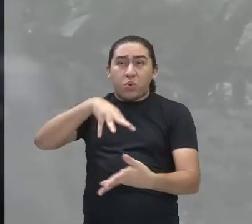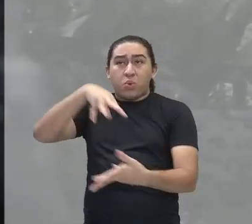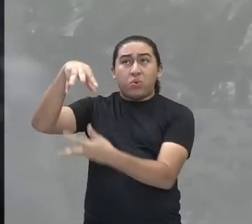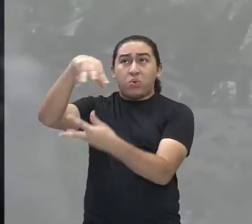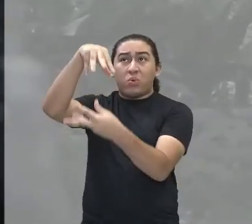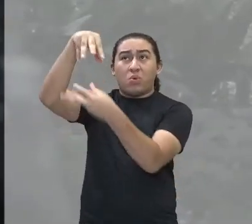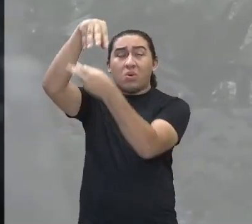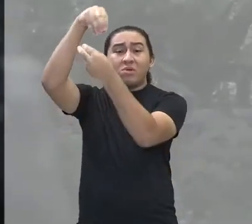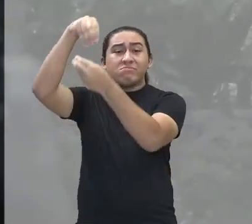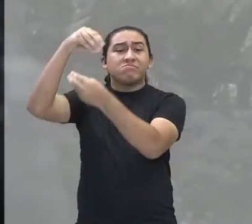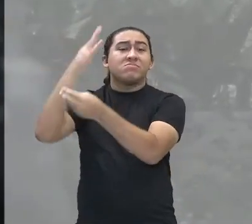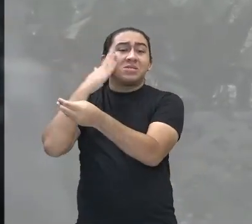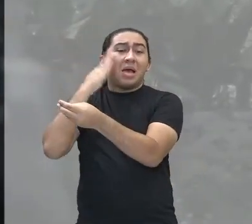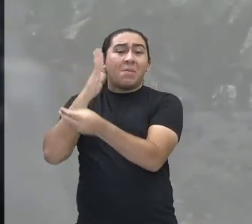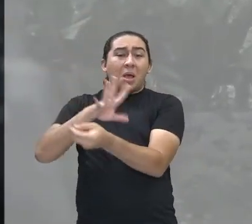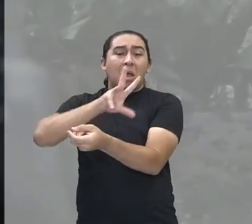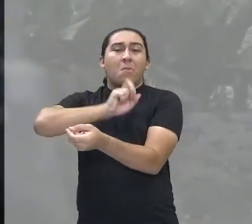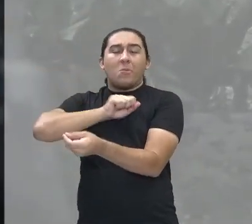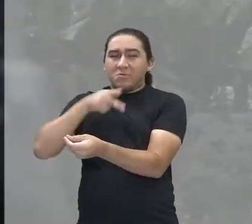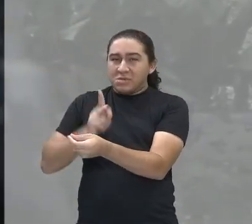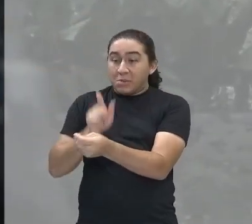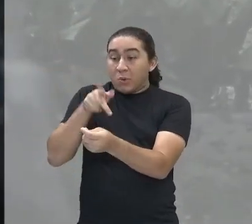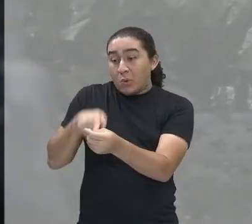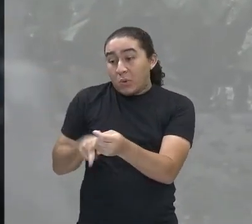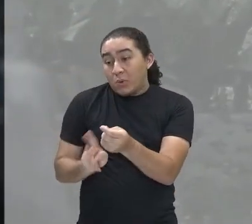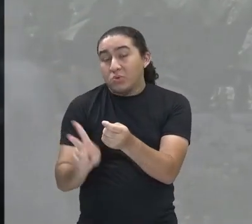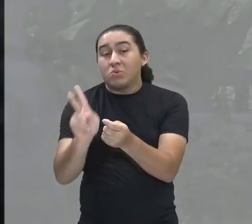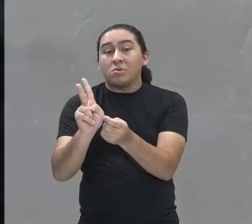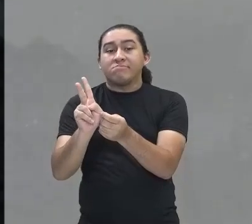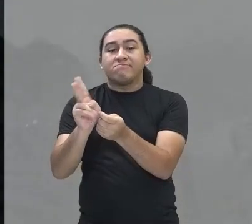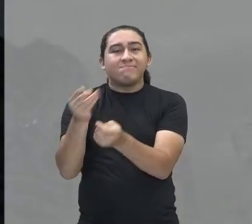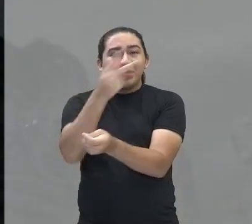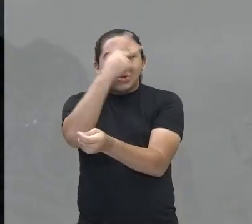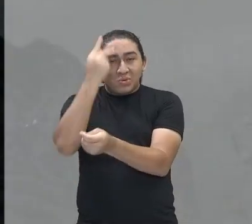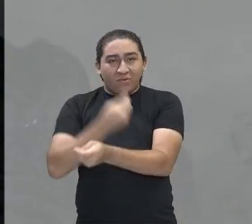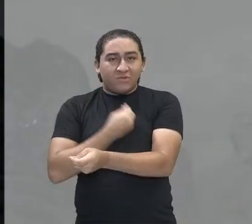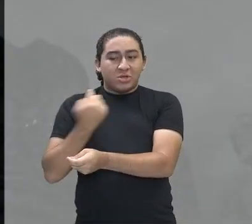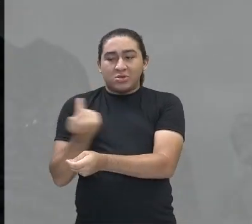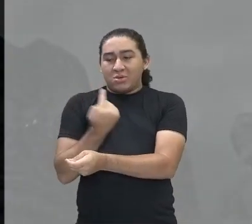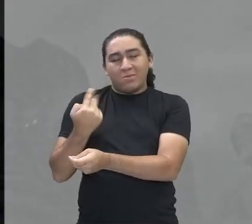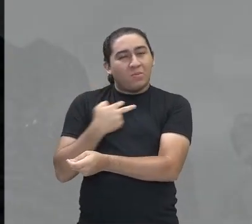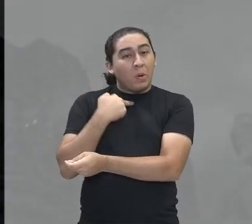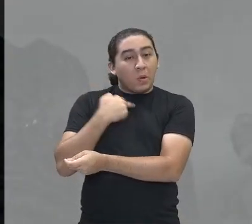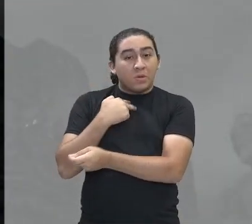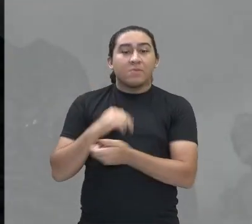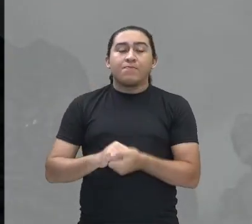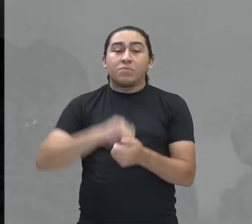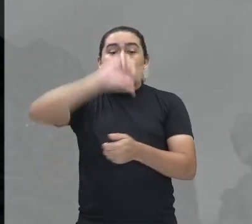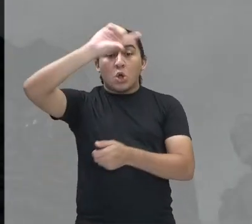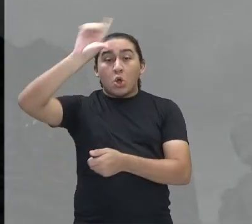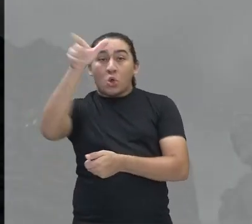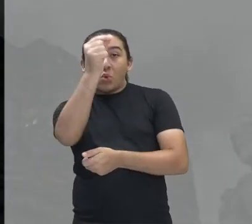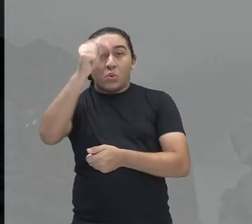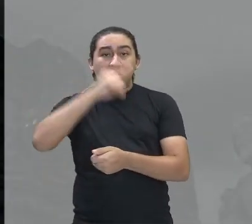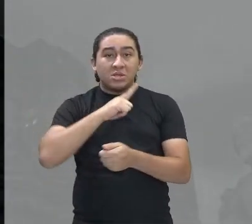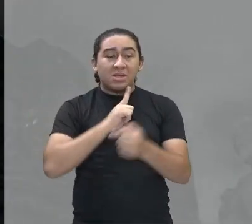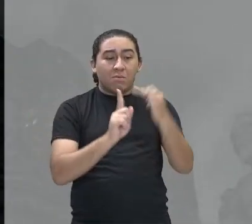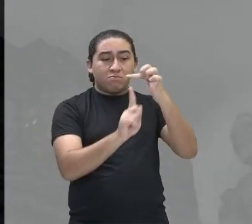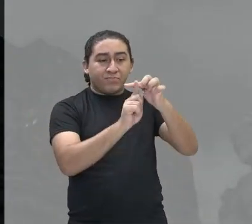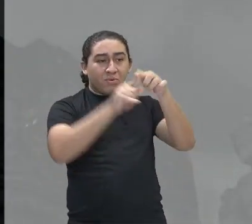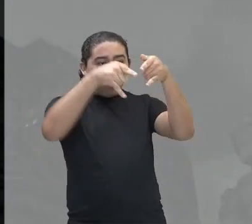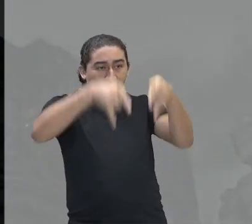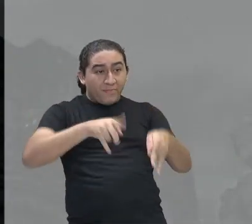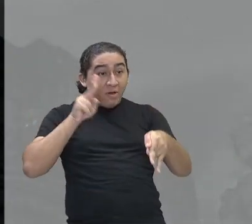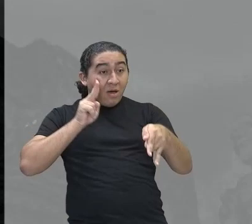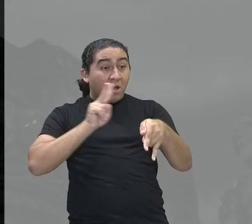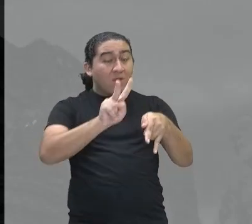sei que o amor sempre se renova, e que ninguém pode viver só. E como o luar clareasse a cruz da tua cova,